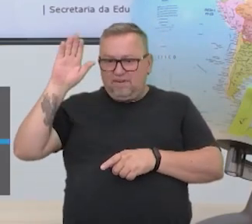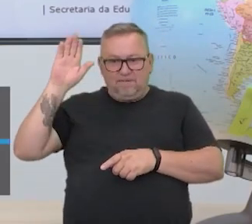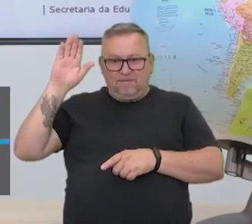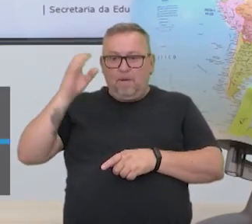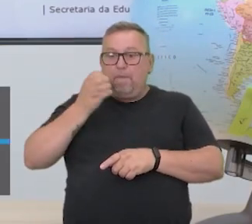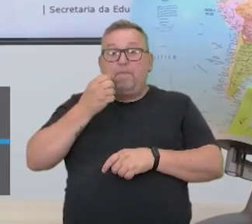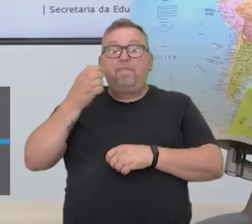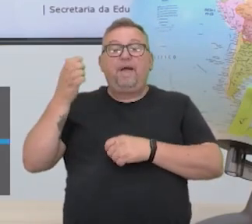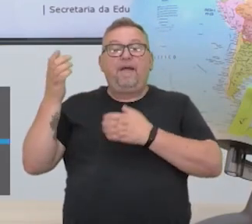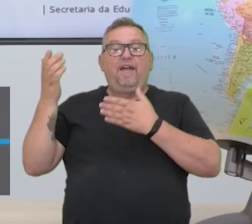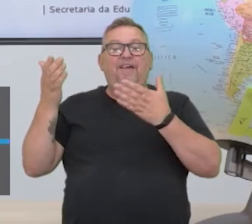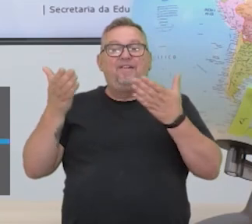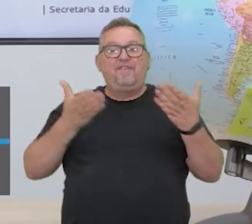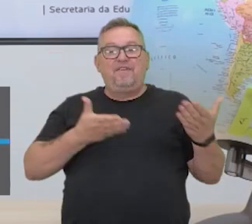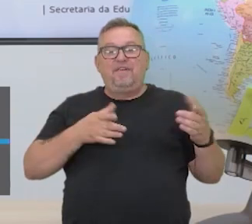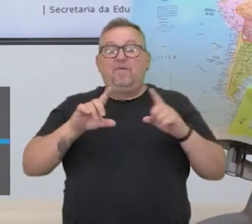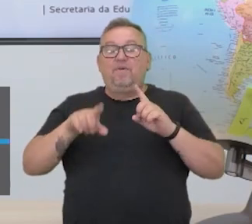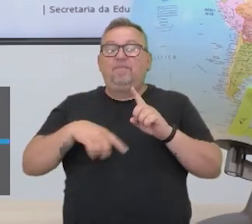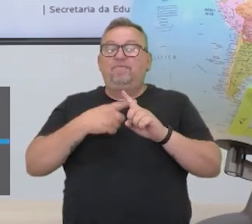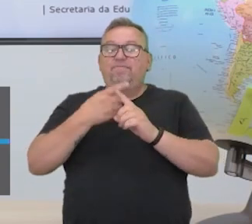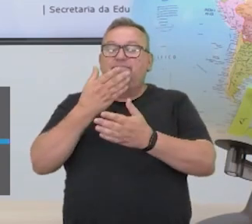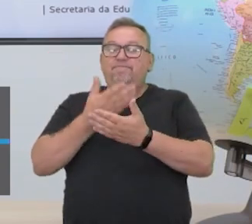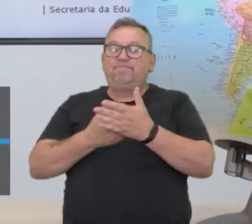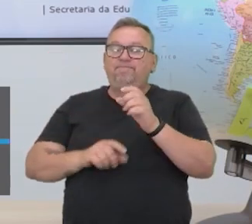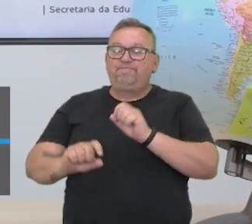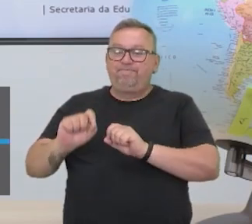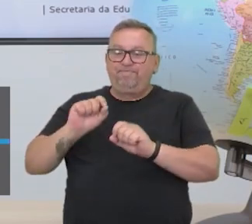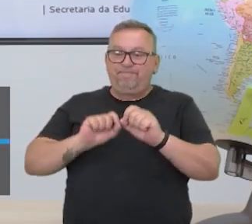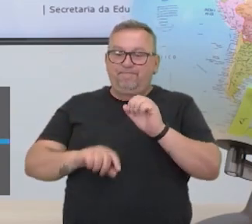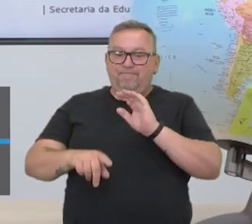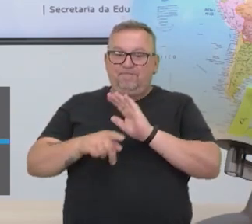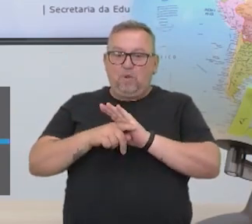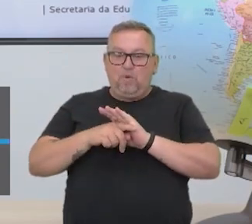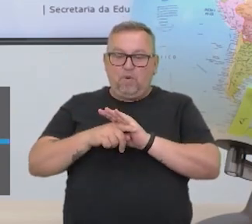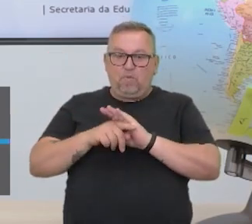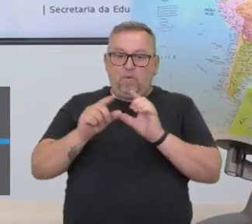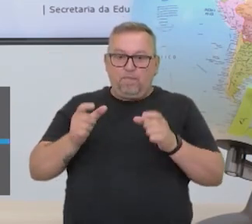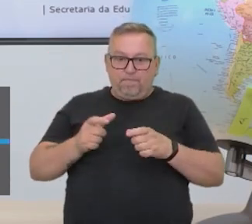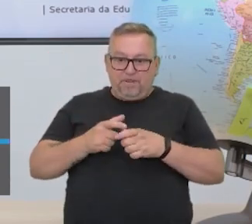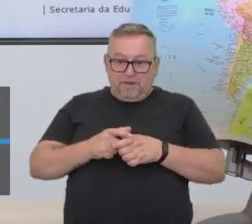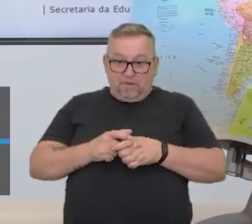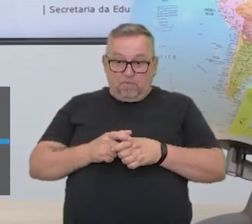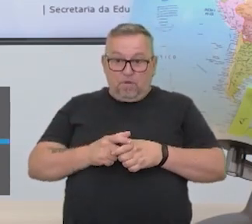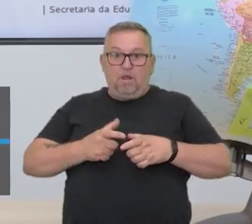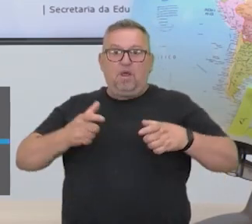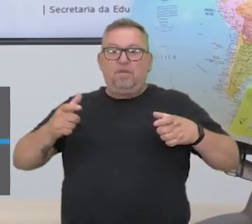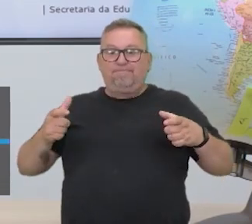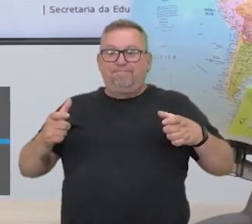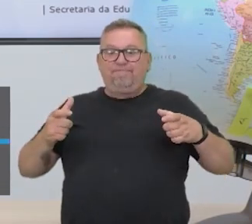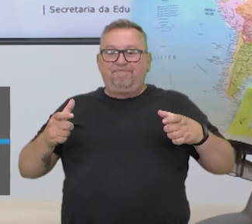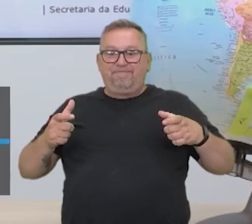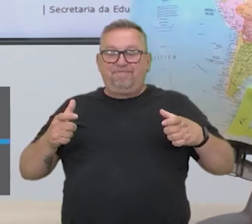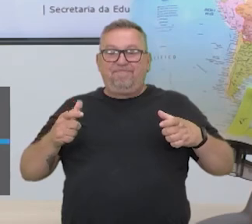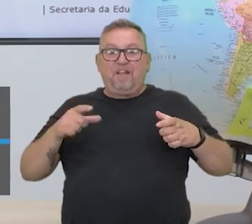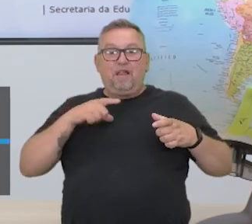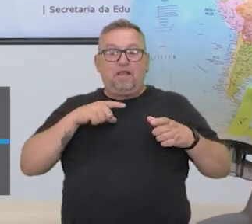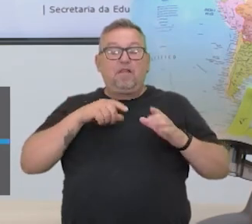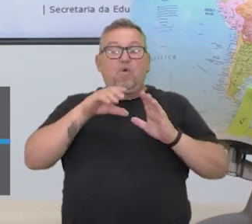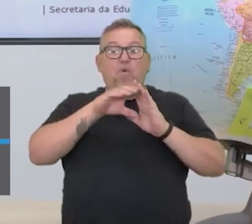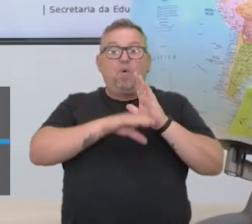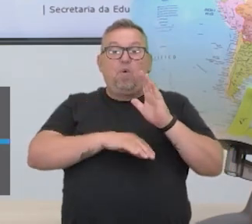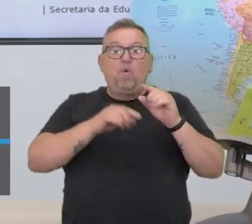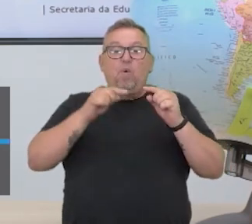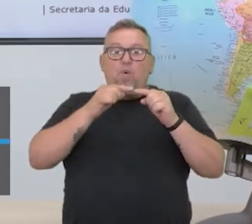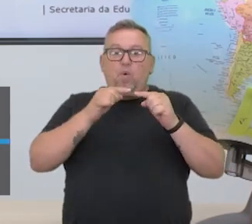muito bem-vindos a mais uma aula aqui do micro ao macro, nosso componente aqui que tem aí a ver